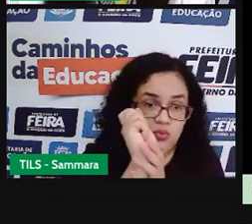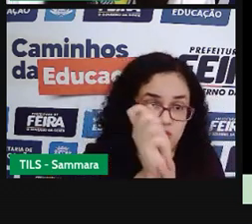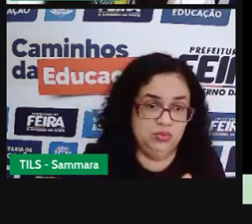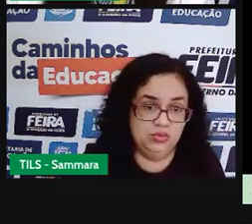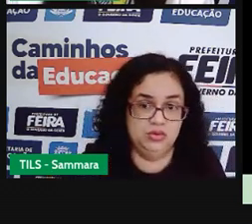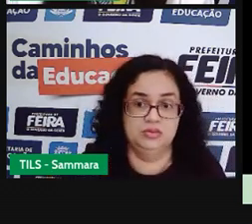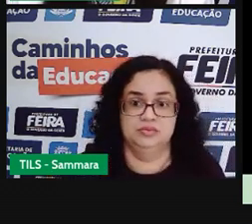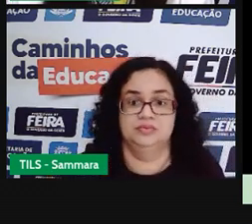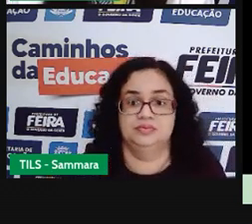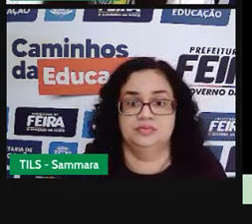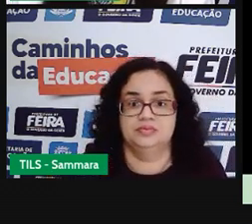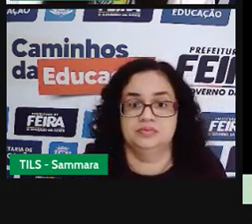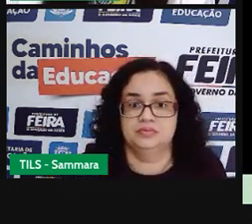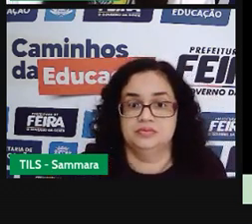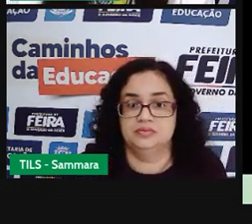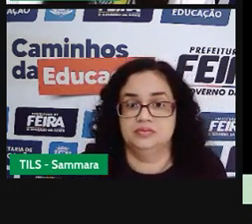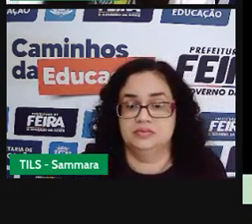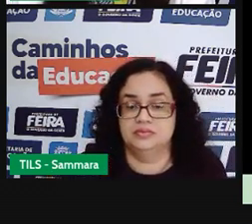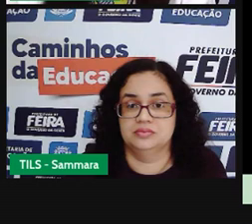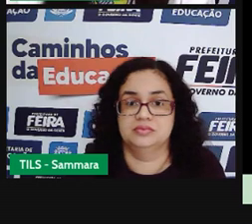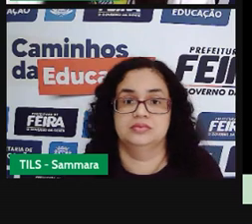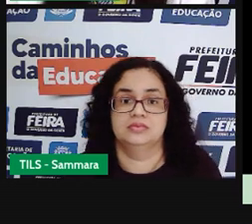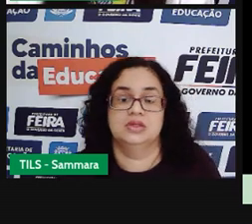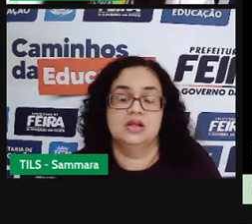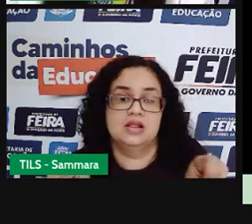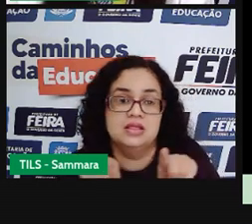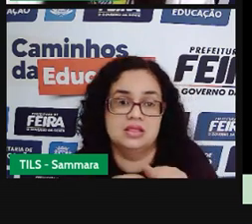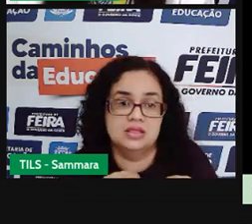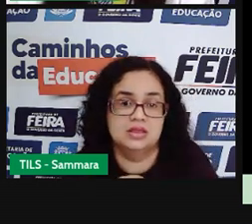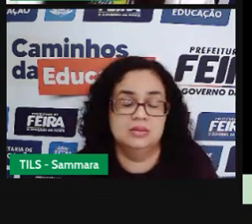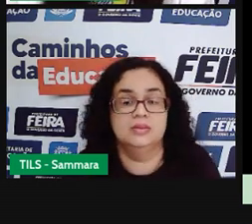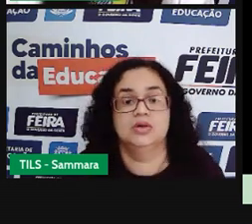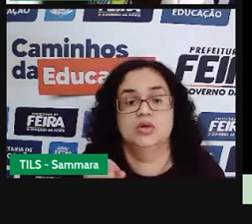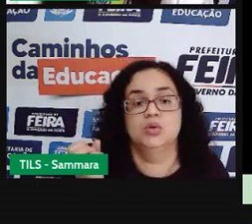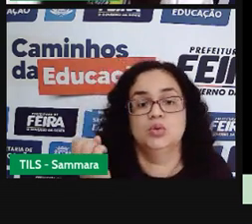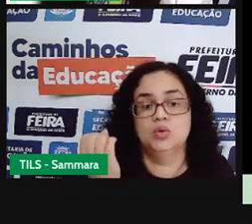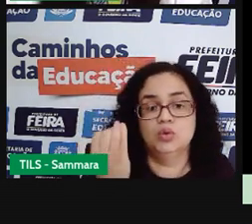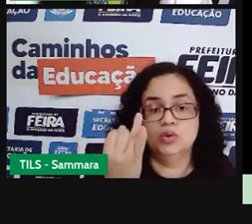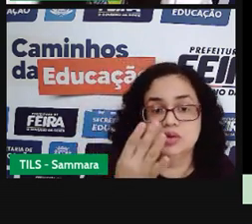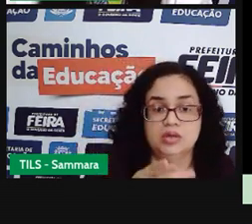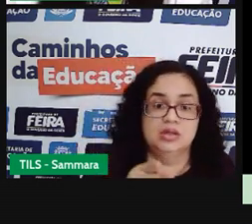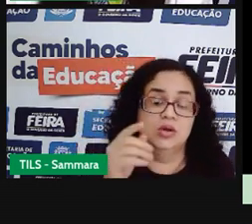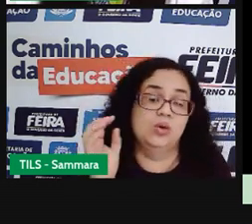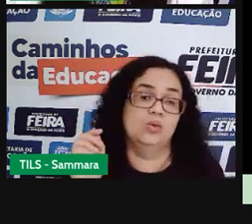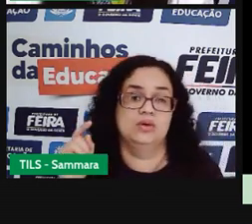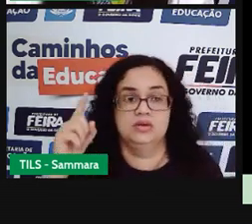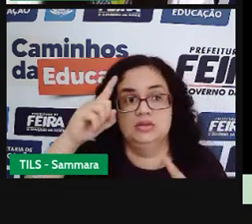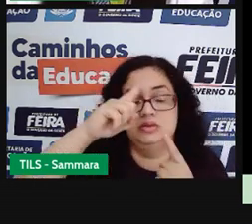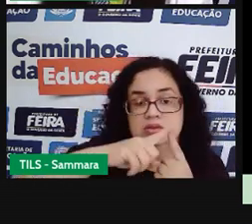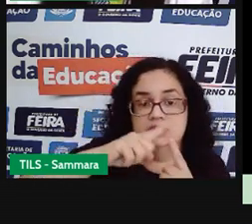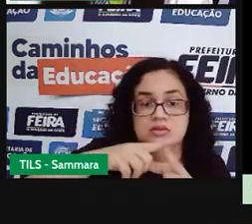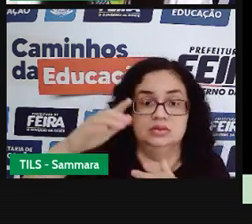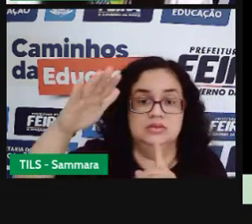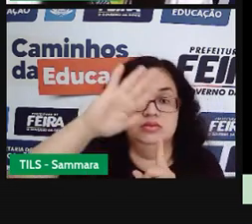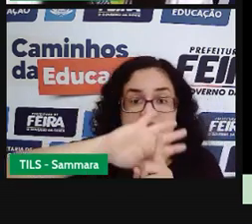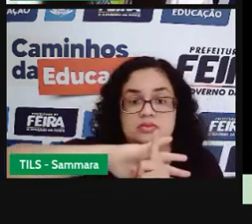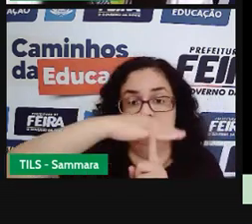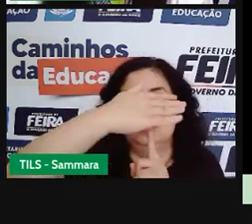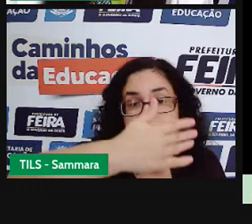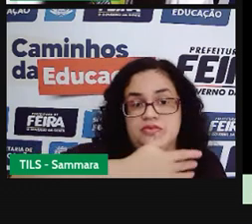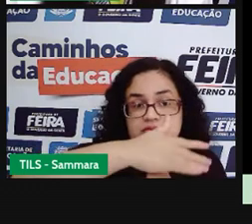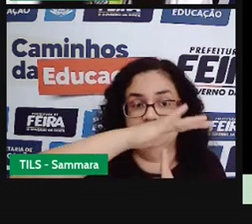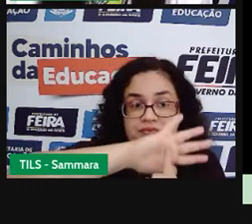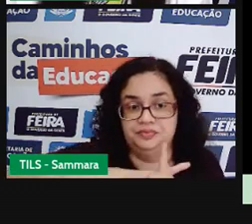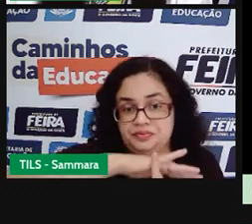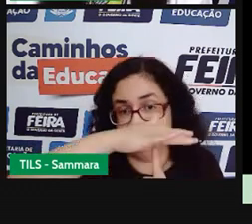e a gente pode com Taió quantas arestas e quantas faces e Quantas vértices o cubo tem a gente vai